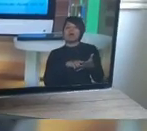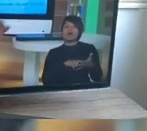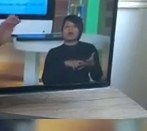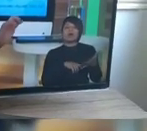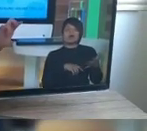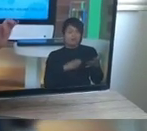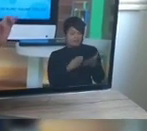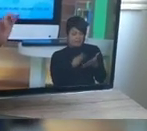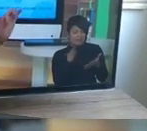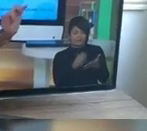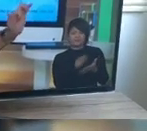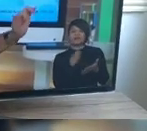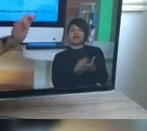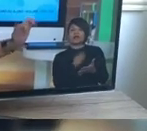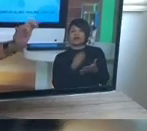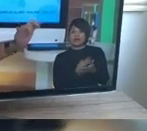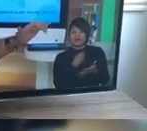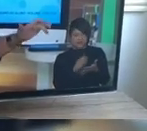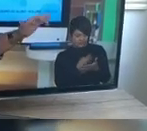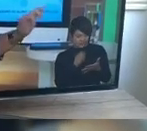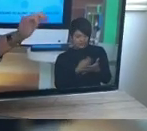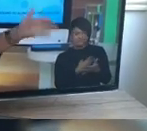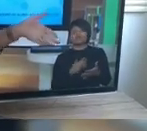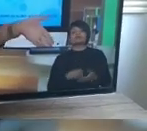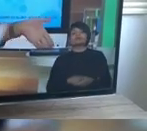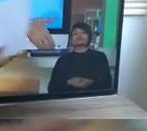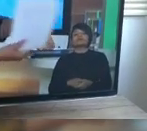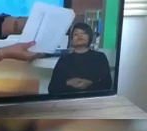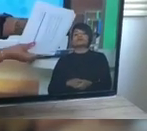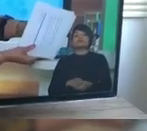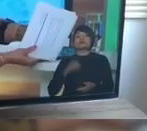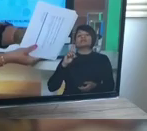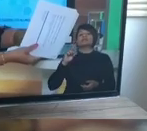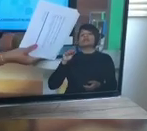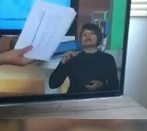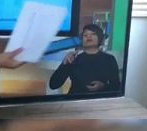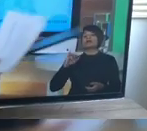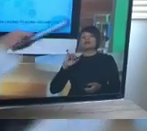as mensagens do pessoal.